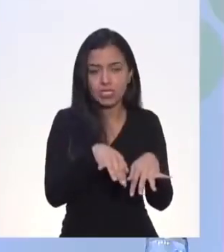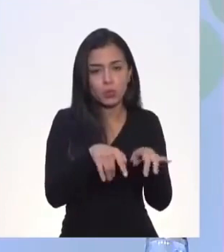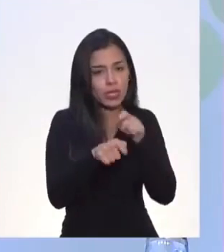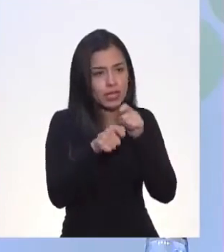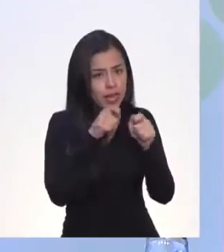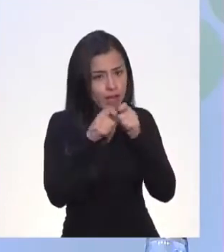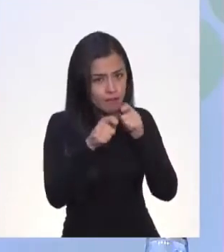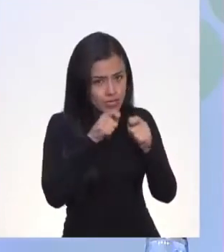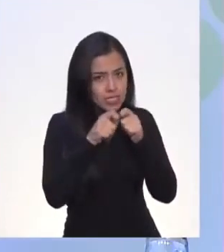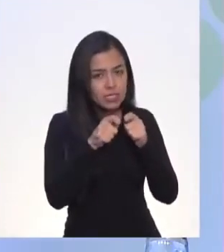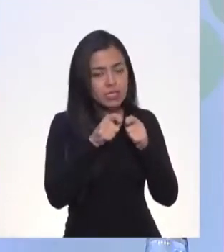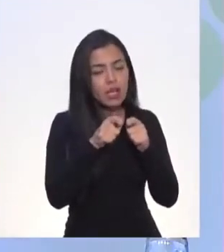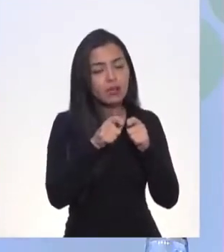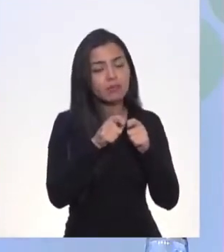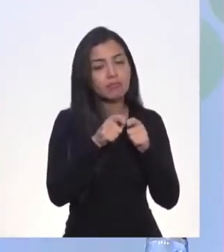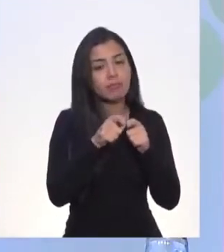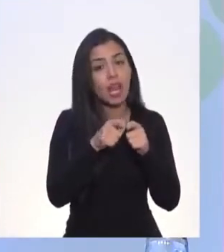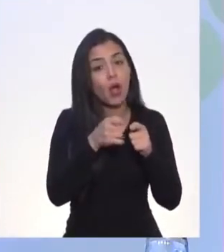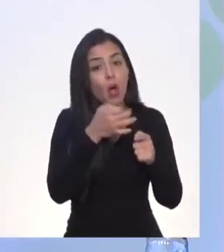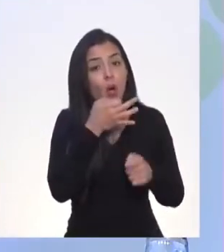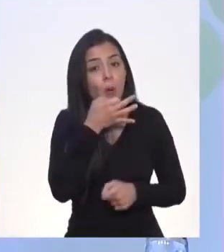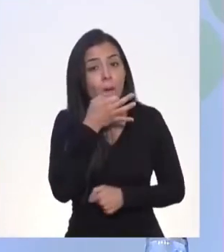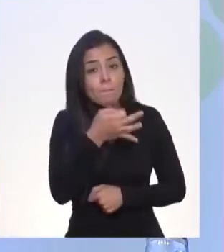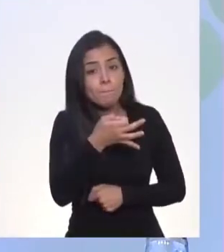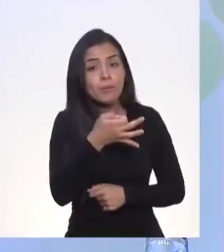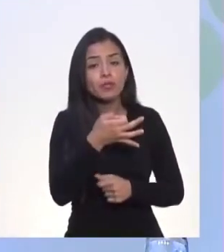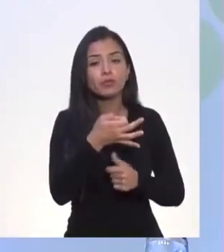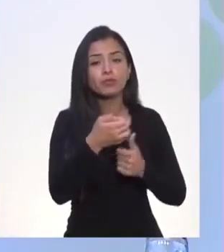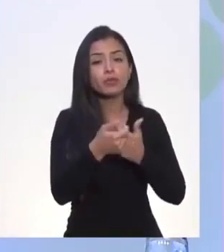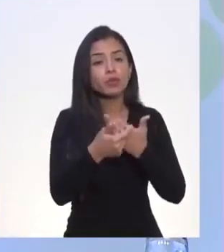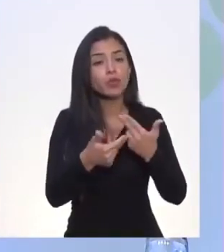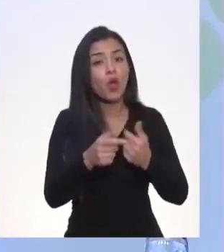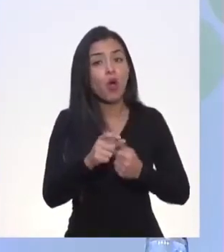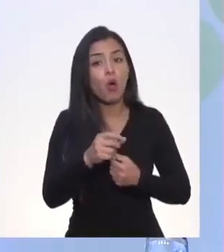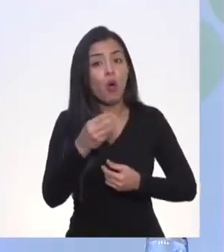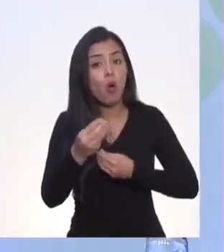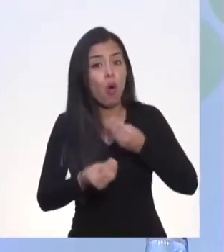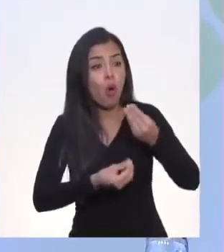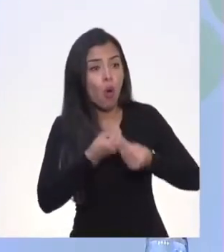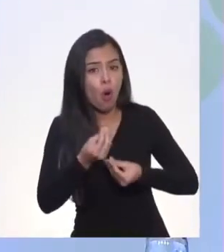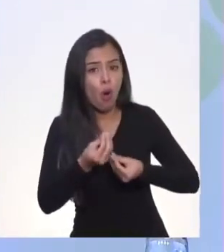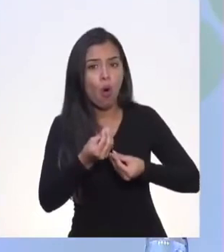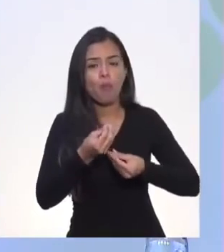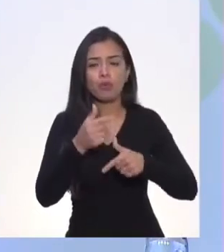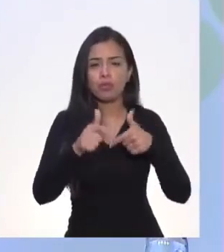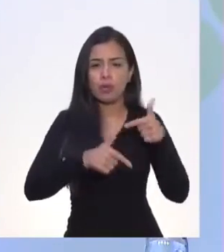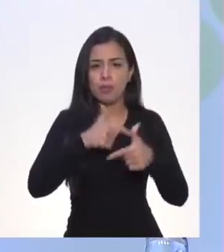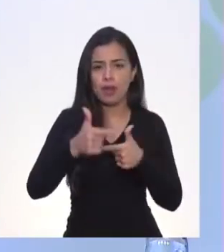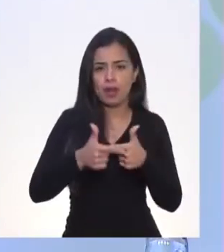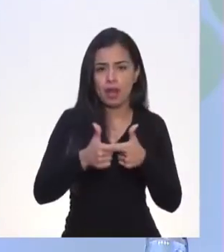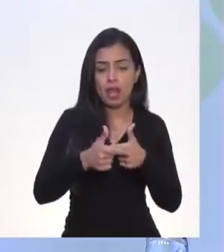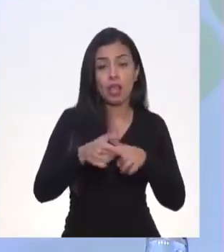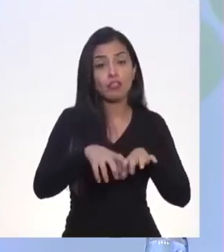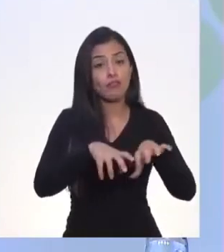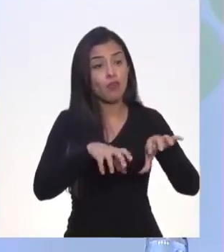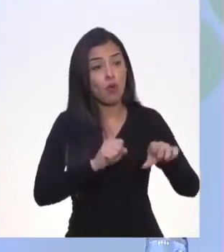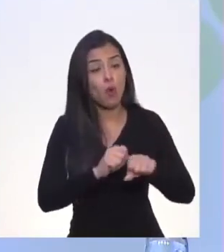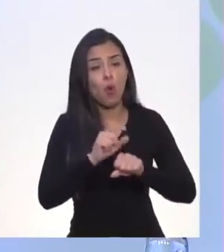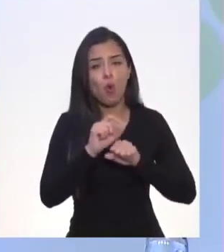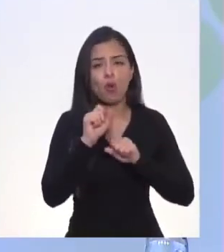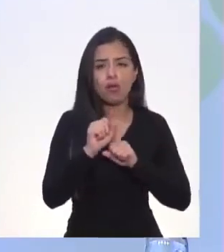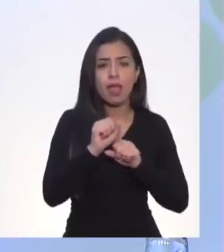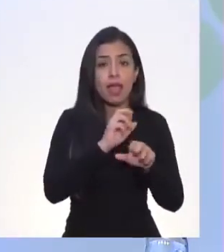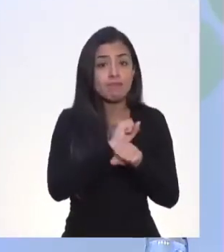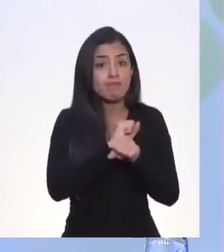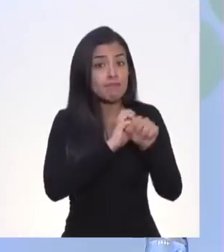Ela comentou, então, um aspecto de o que seria trabalhar, como que ela se formou, quais são as expectativas. Ela disse que